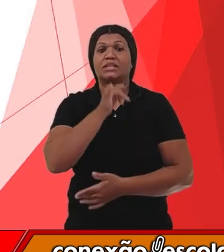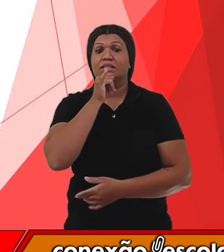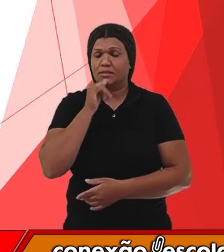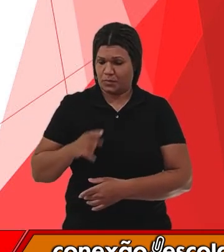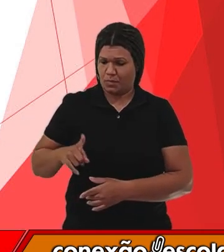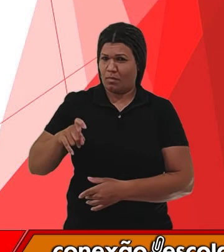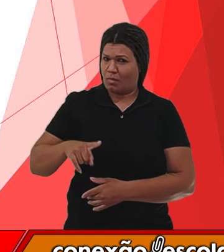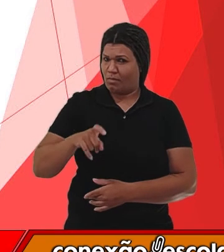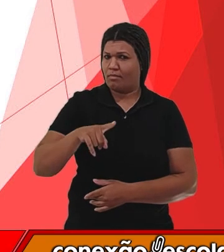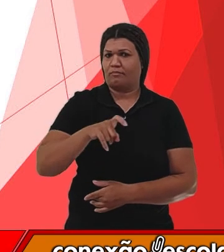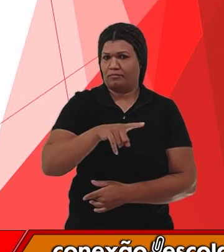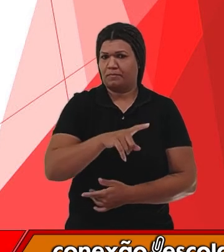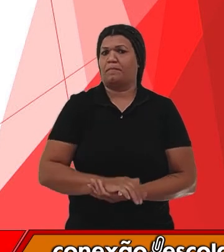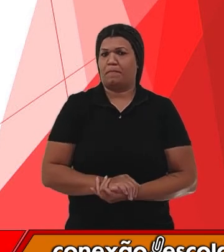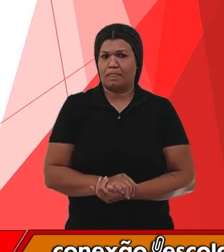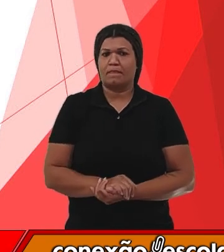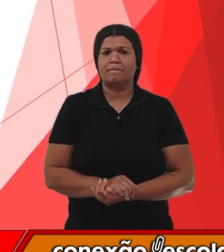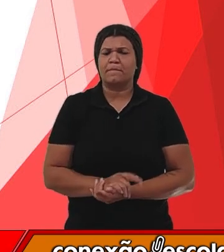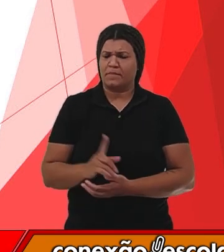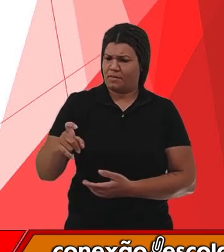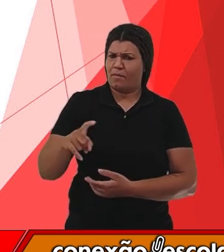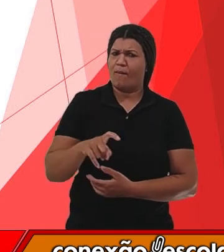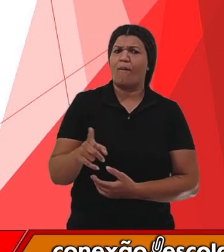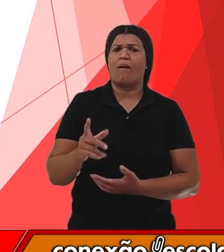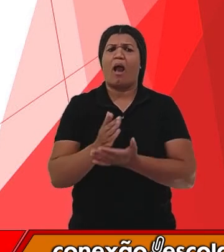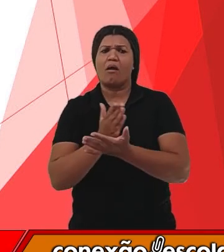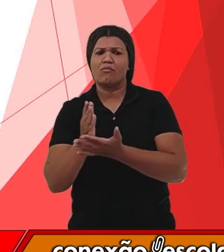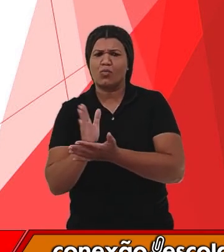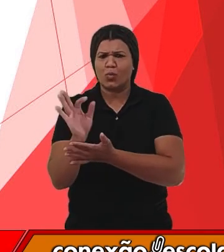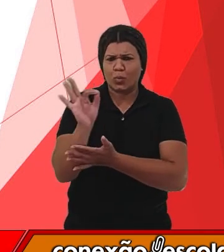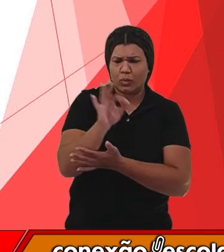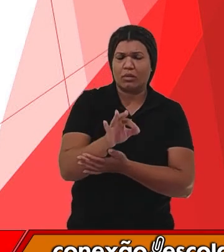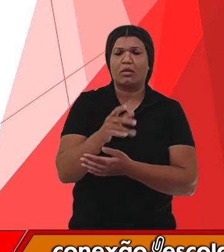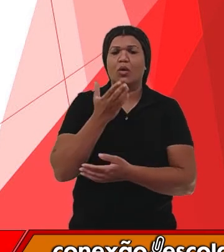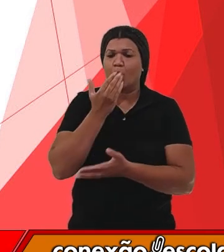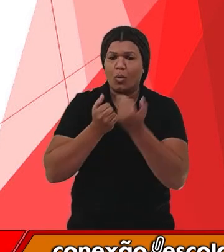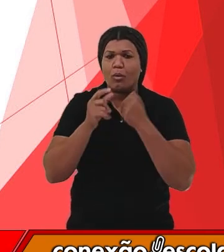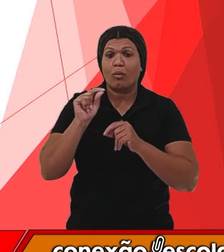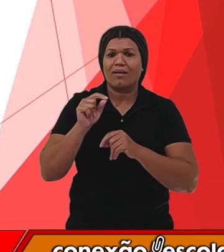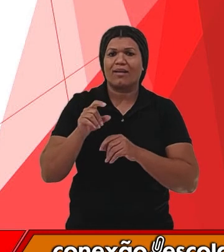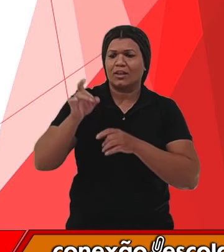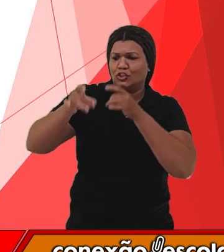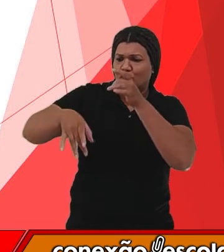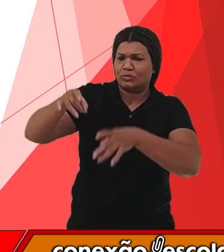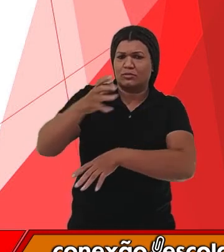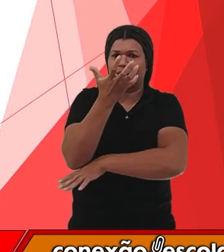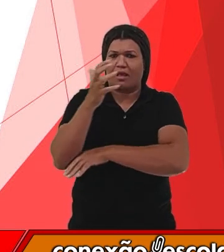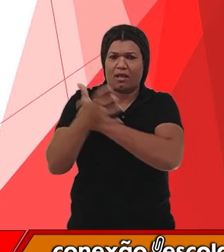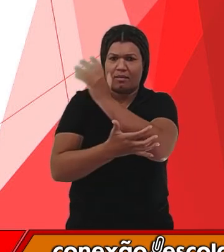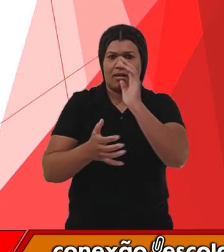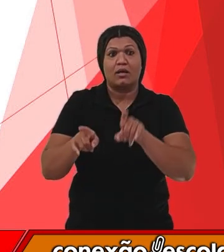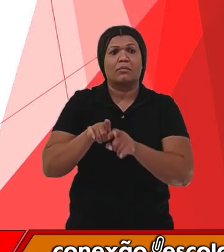minhoca. A minhoca e alguns besouros se alimentam de restos de plantas e animais